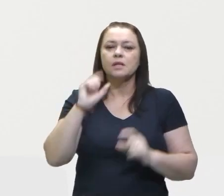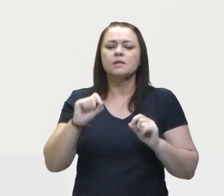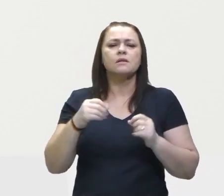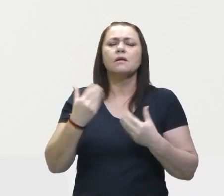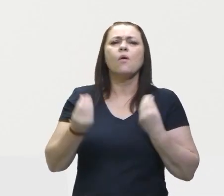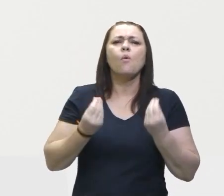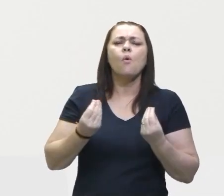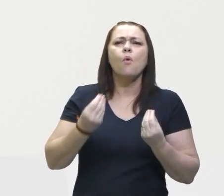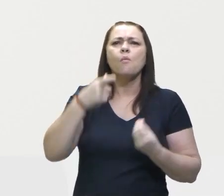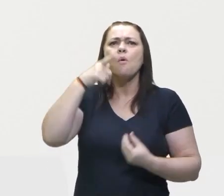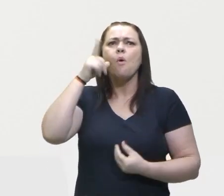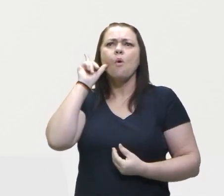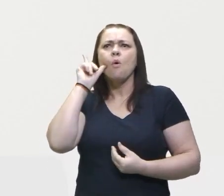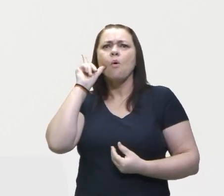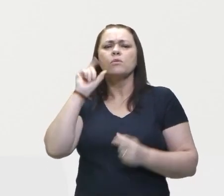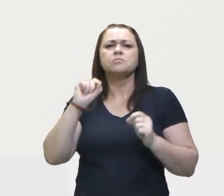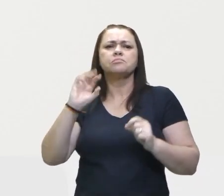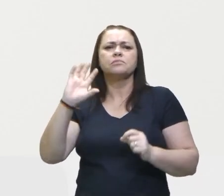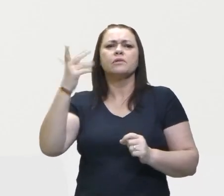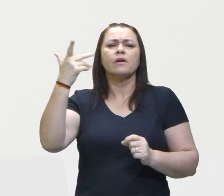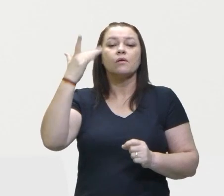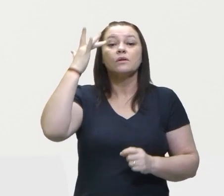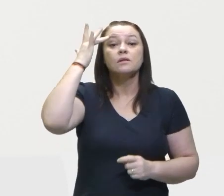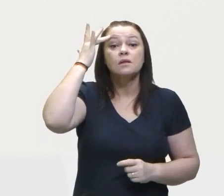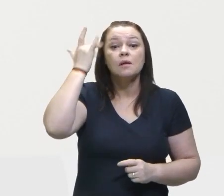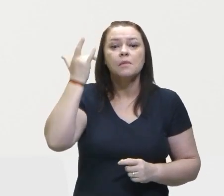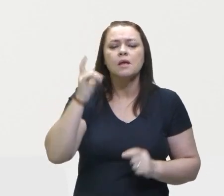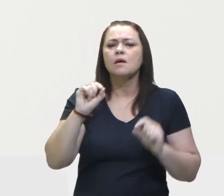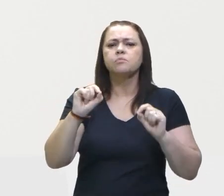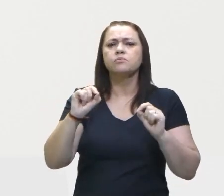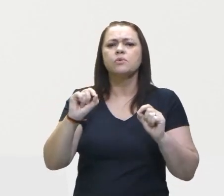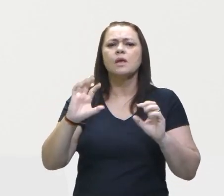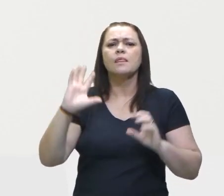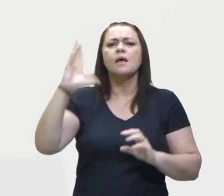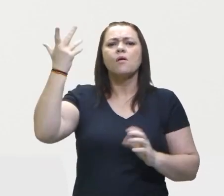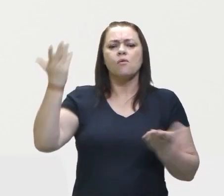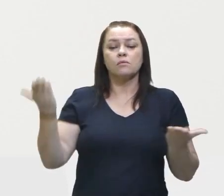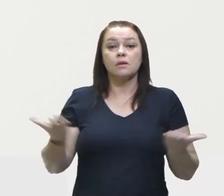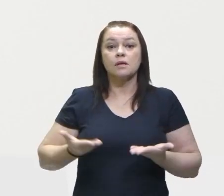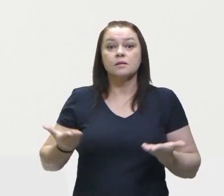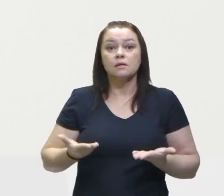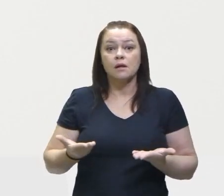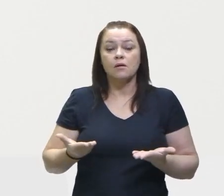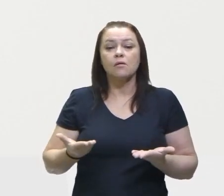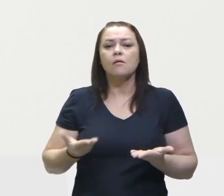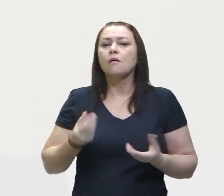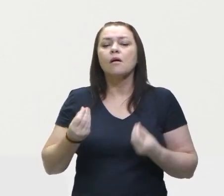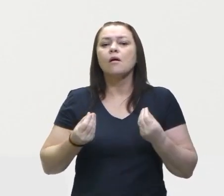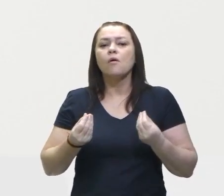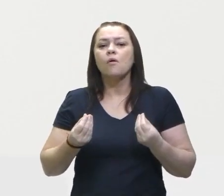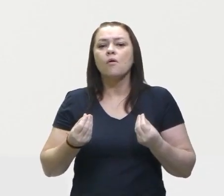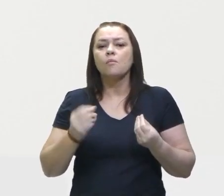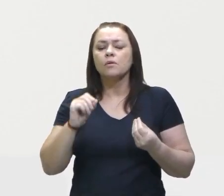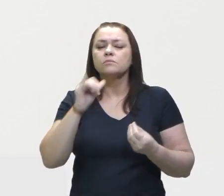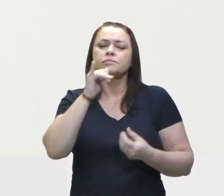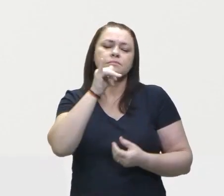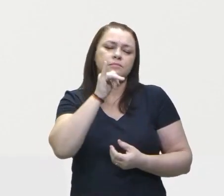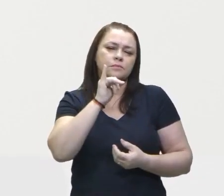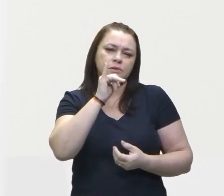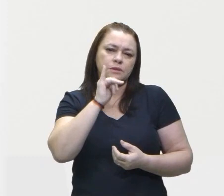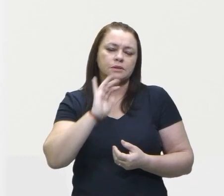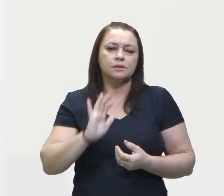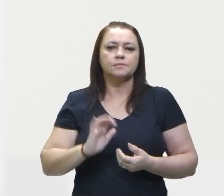ontem, quando vai acontecer que é amanhã, o que está acontecendo agora é hoje, mas vamos para um exemplo